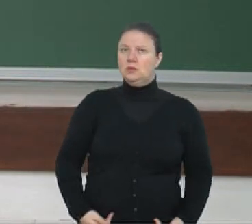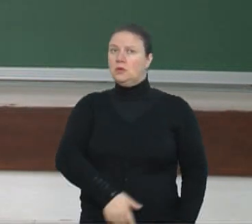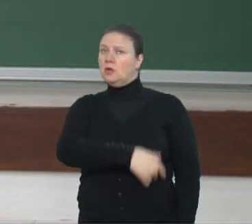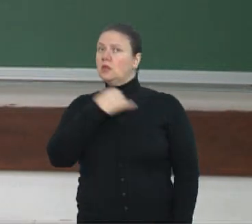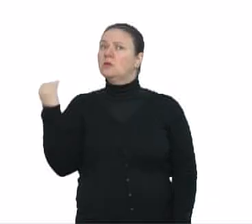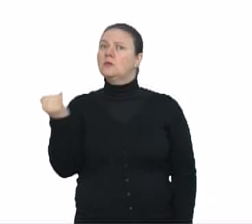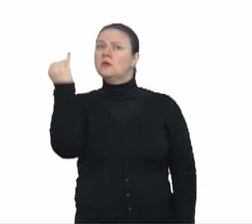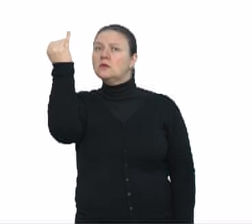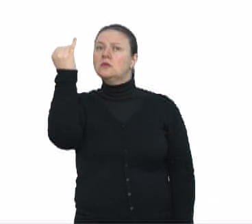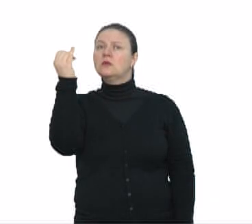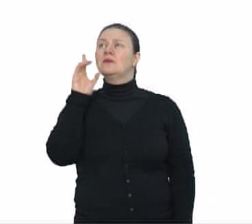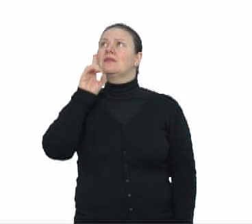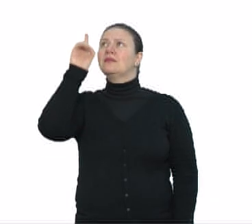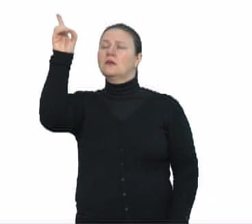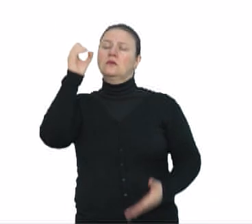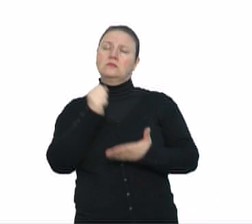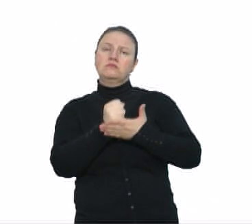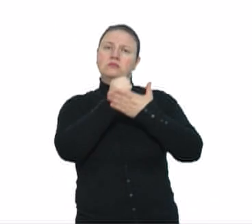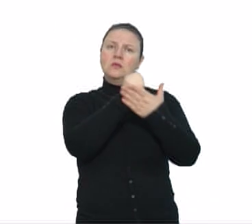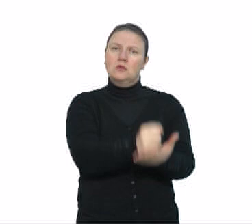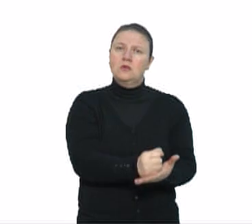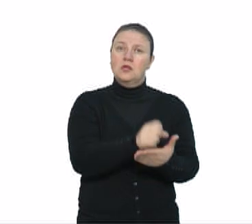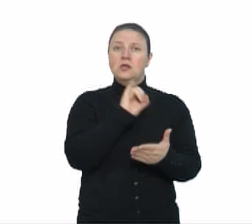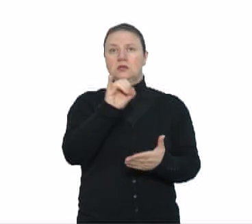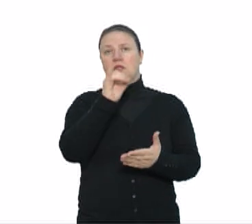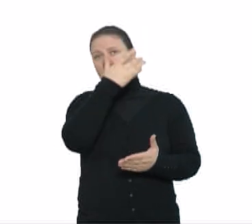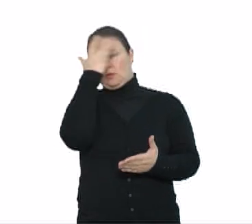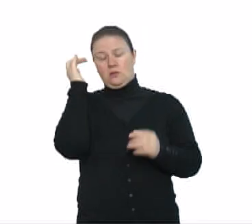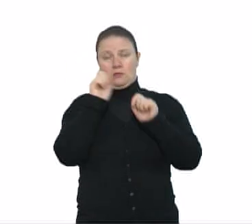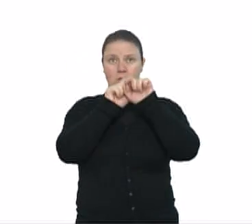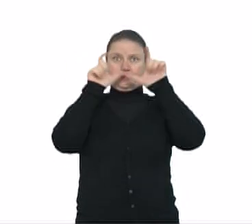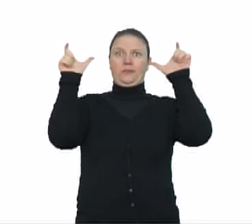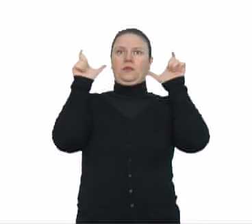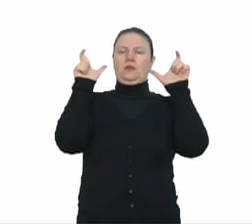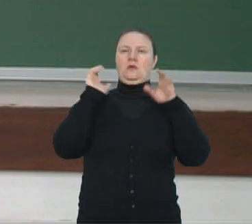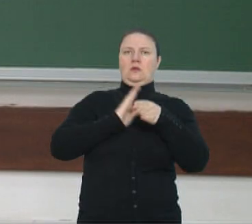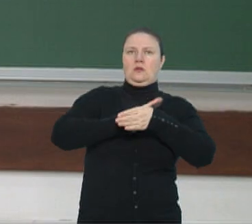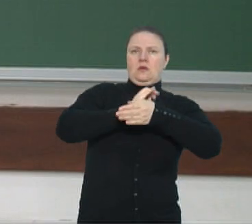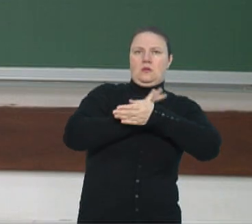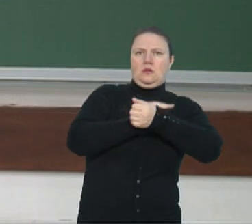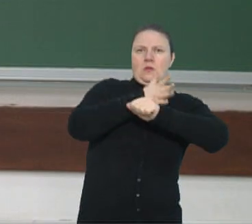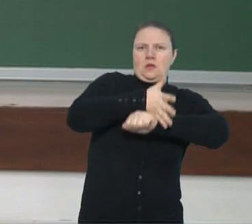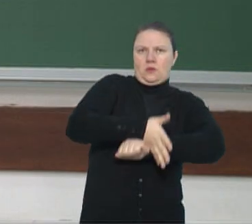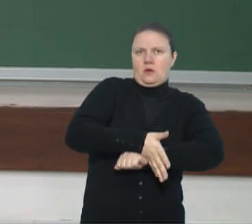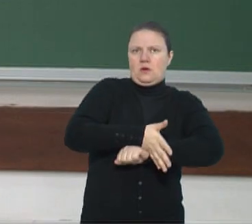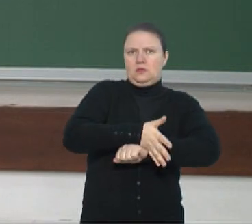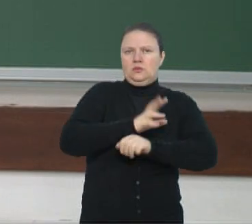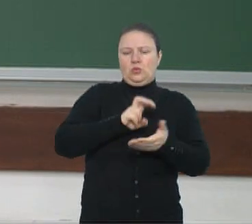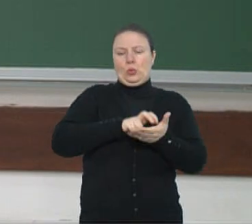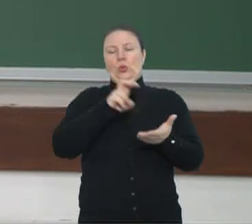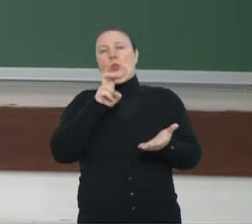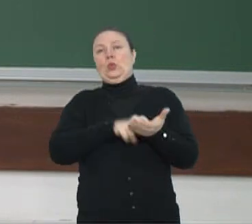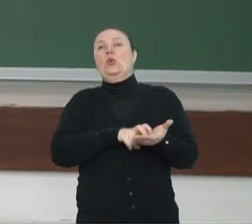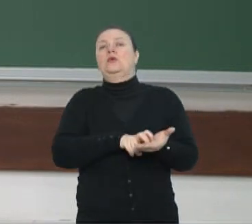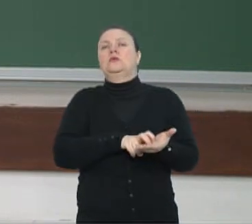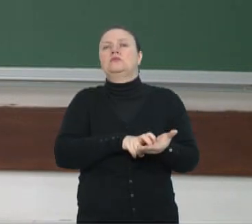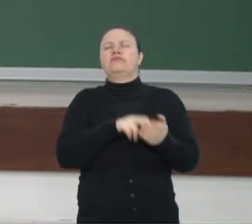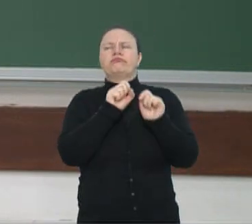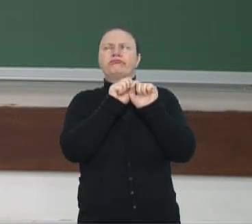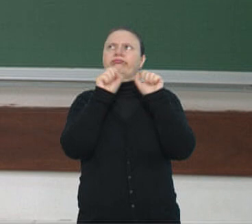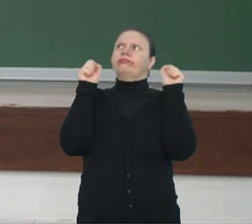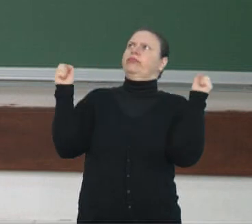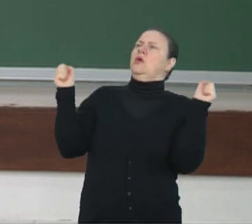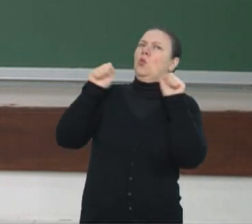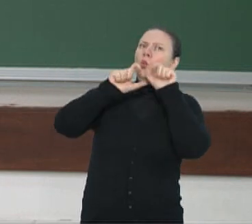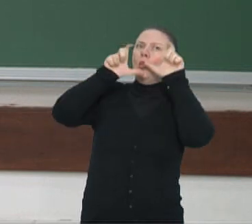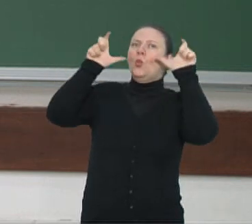Frases como Deus ajuda quem cedo madruga vão se tornar bastante comuns. Você provavelmente já ouviu essa frase. Tem que madrugar cedo, tem que acordar cedo para